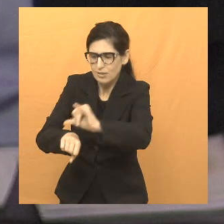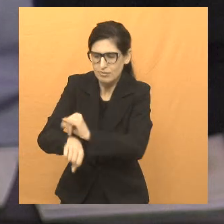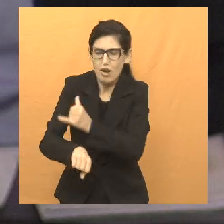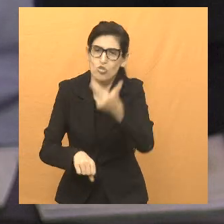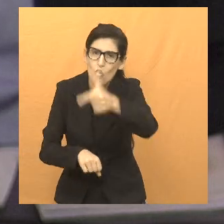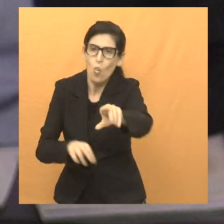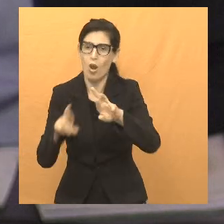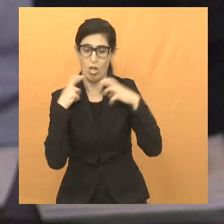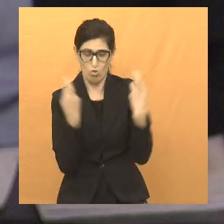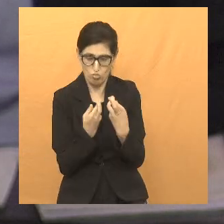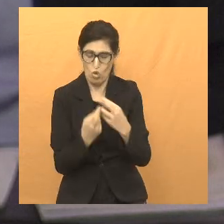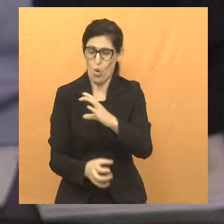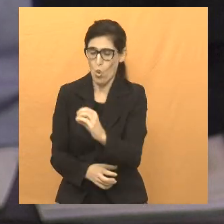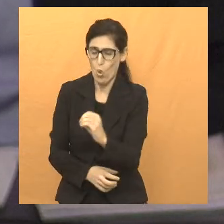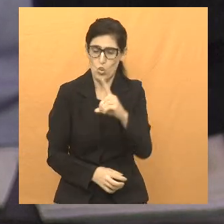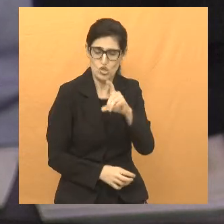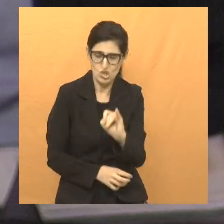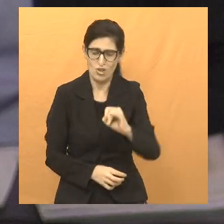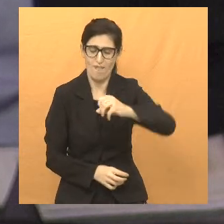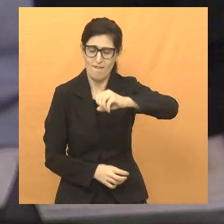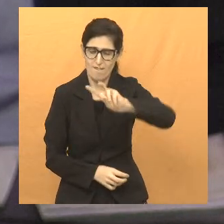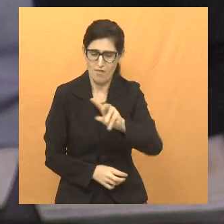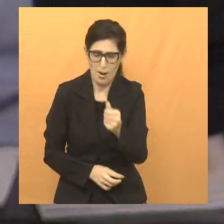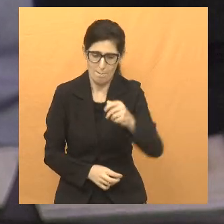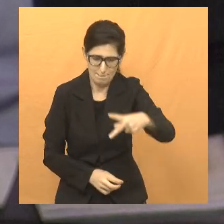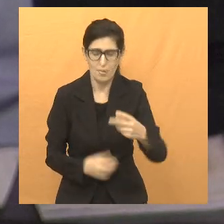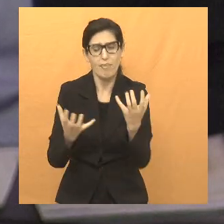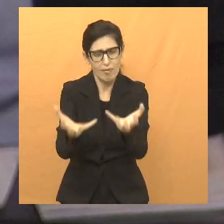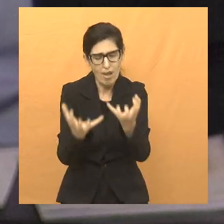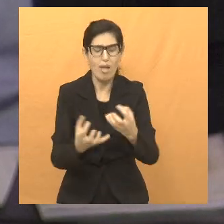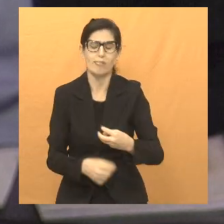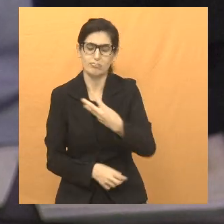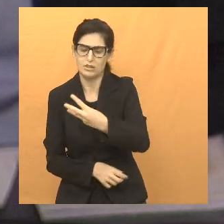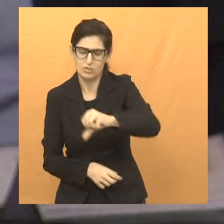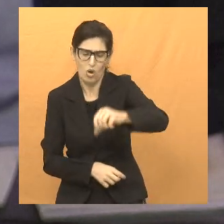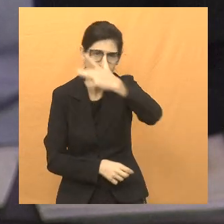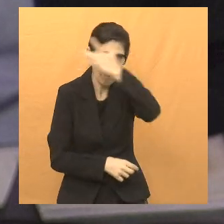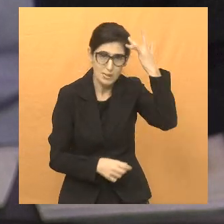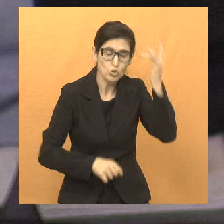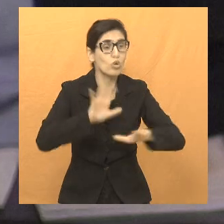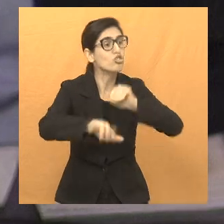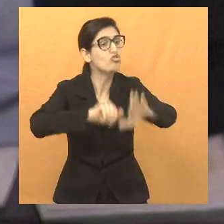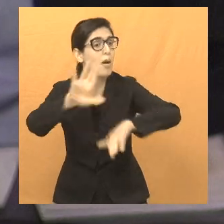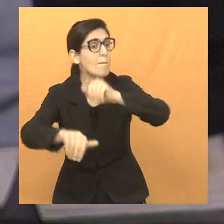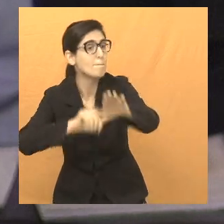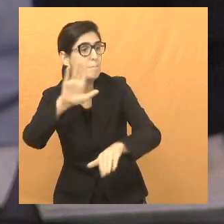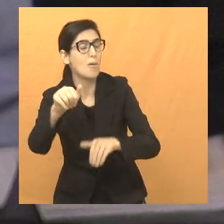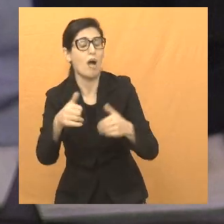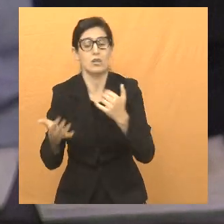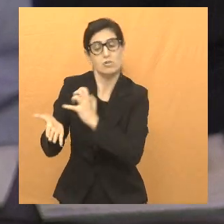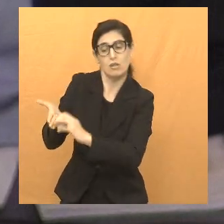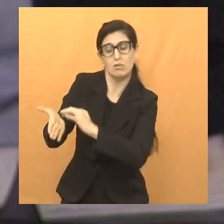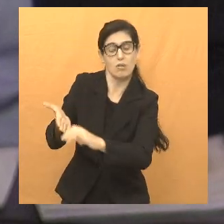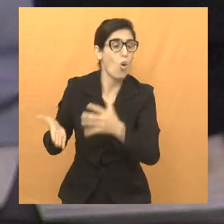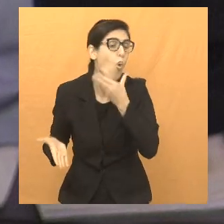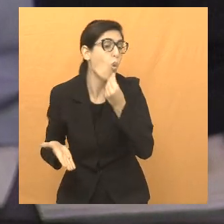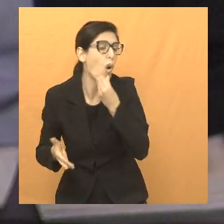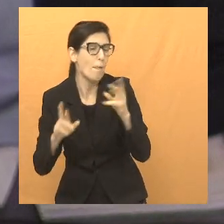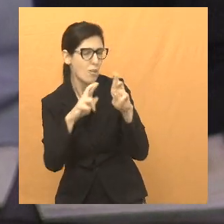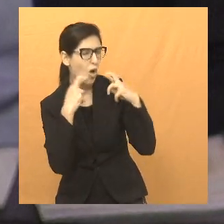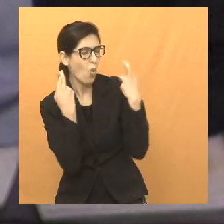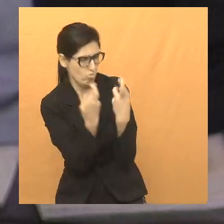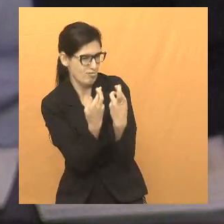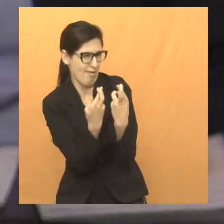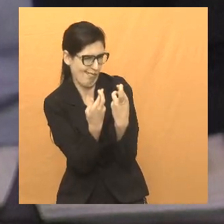reunião do CODIVAP regional, levar os 39 secretários de saúde da região numa reunião paralela